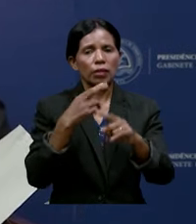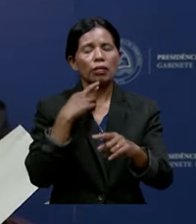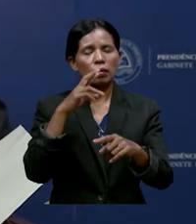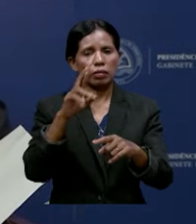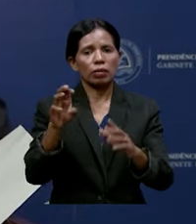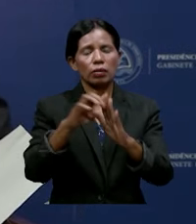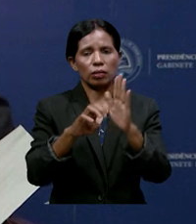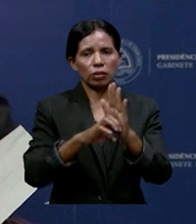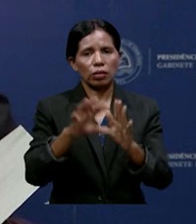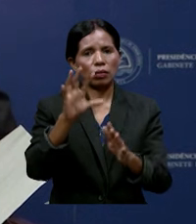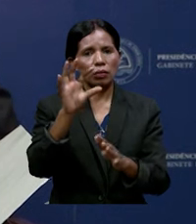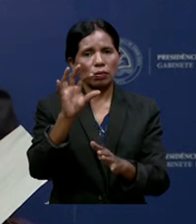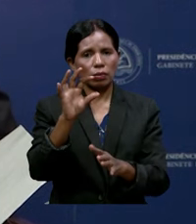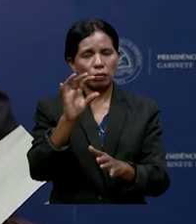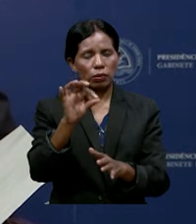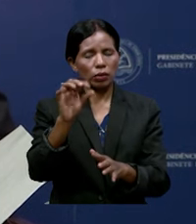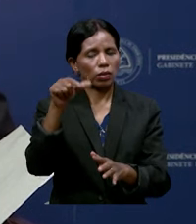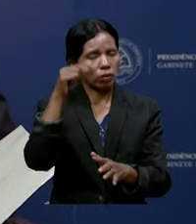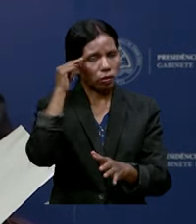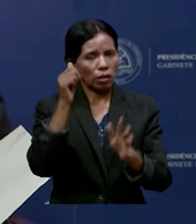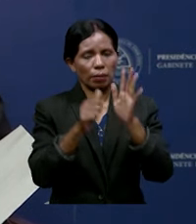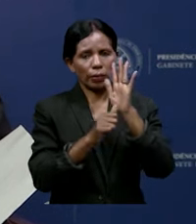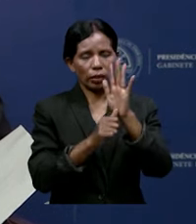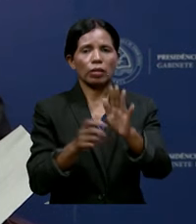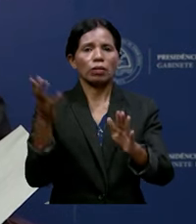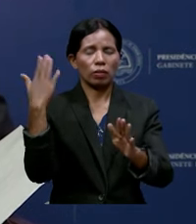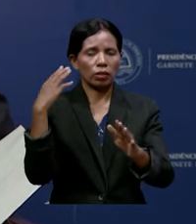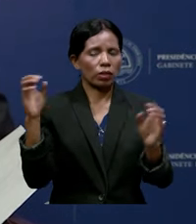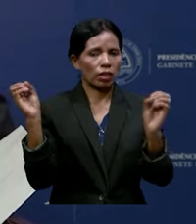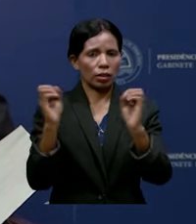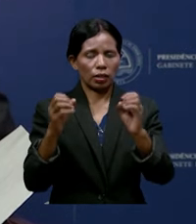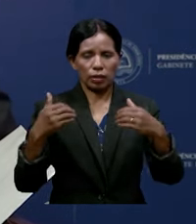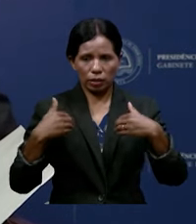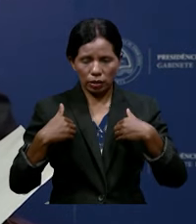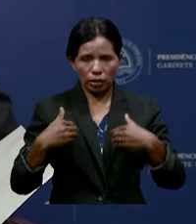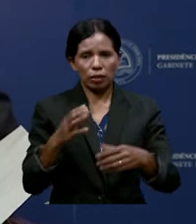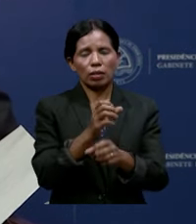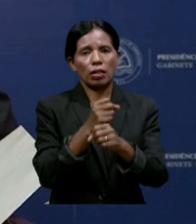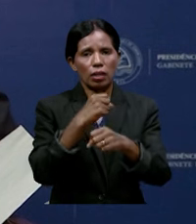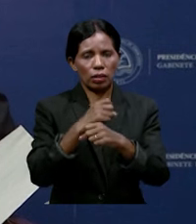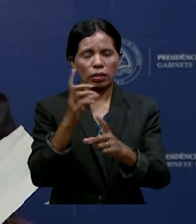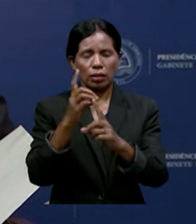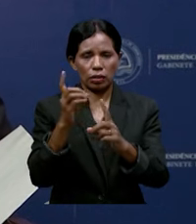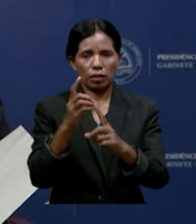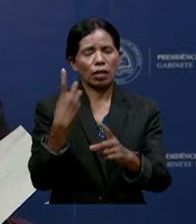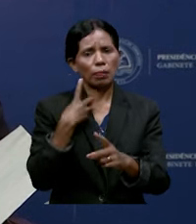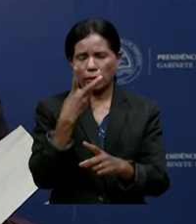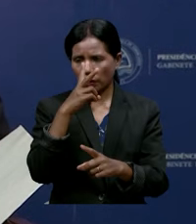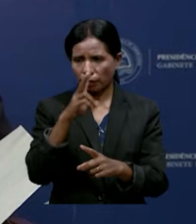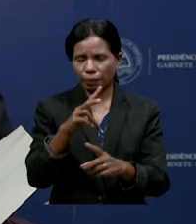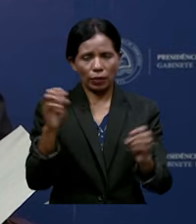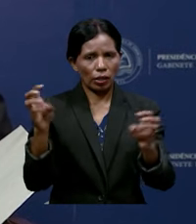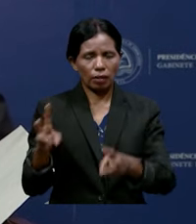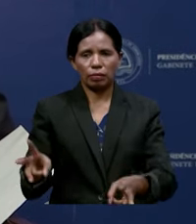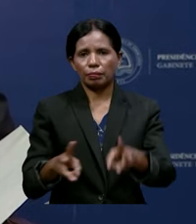executivo e oitavo governo apresenta ia les durante anterior level que la consegue mos ia andamento então a mi hari tatak le tandan